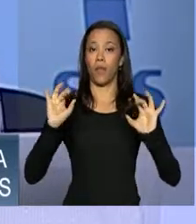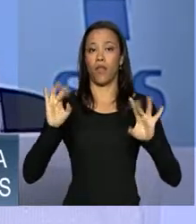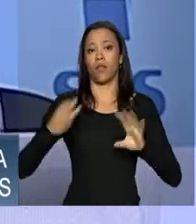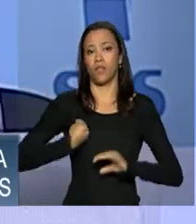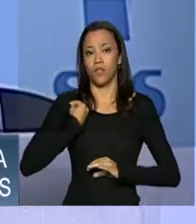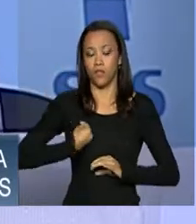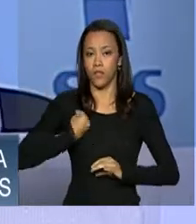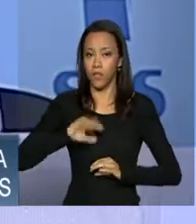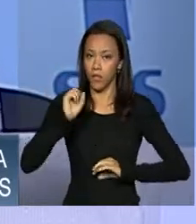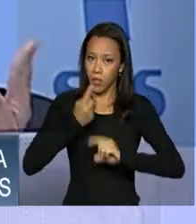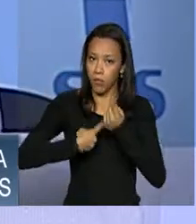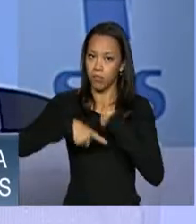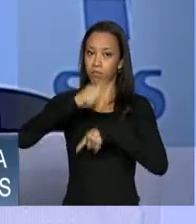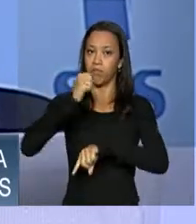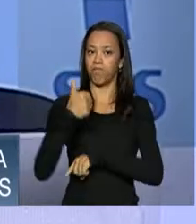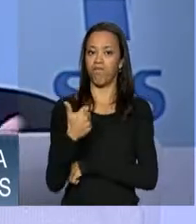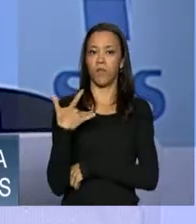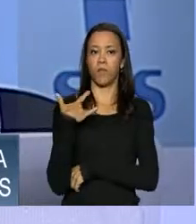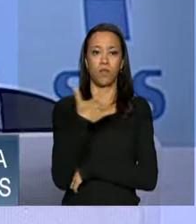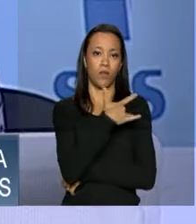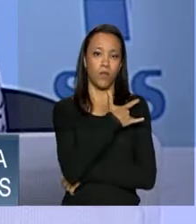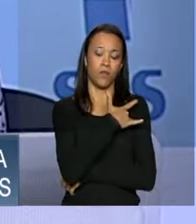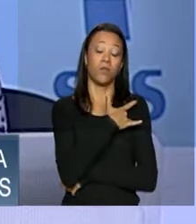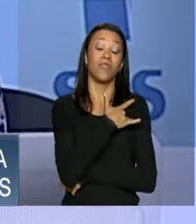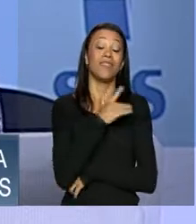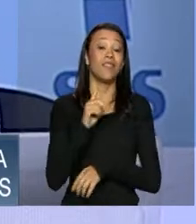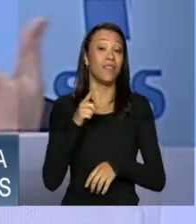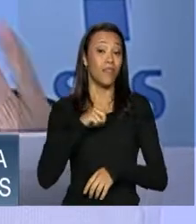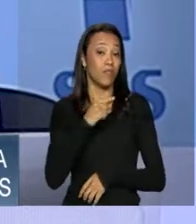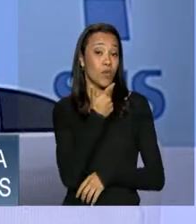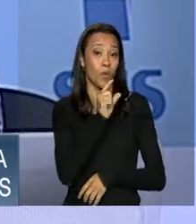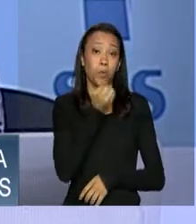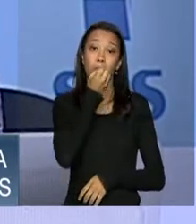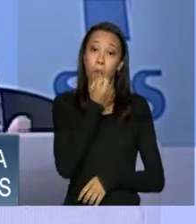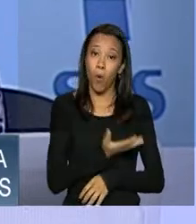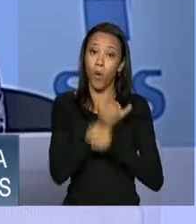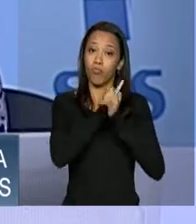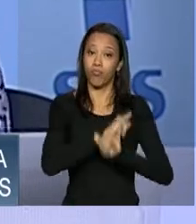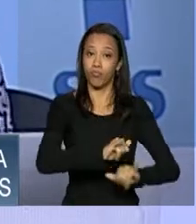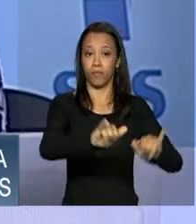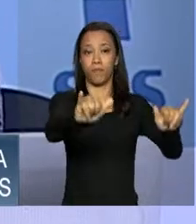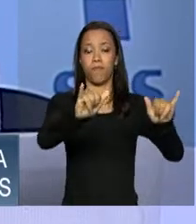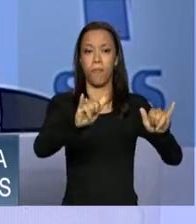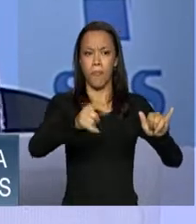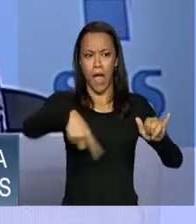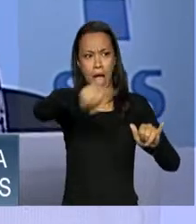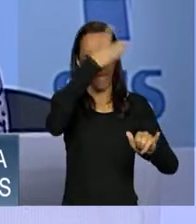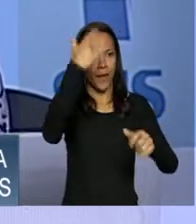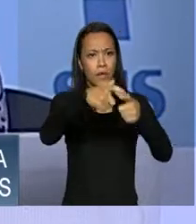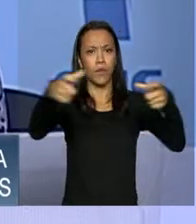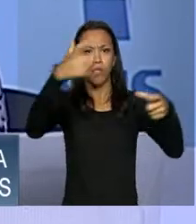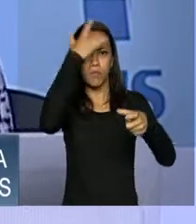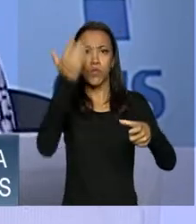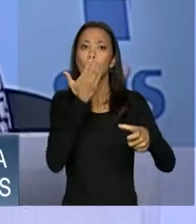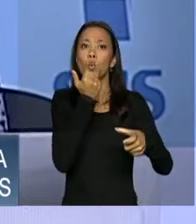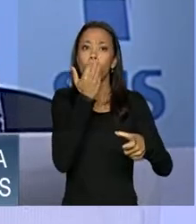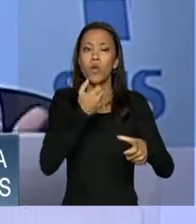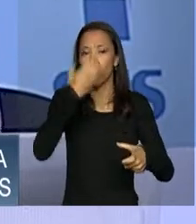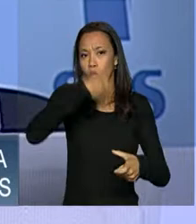promoção da saúde. E nós temos boas notícias, aumento da população comendo frutas e